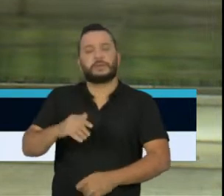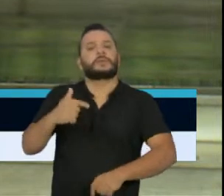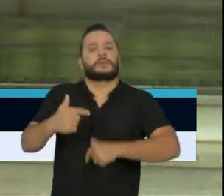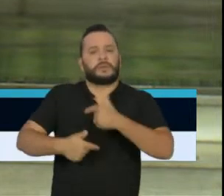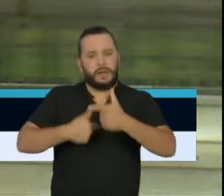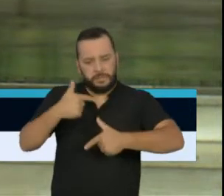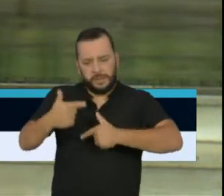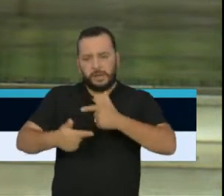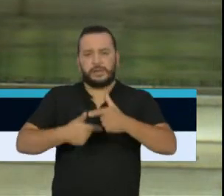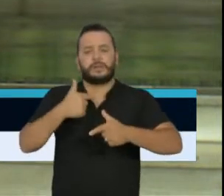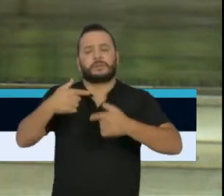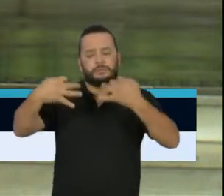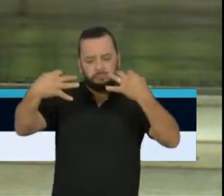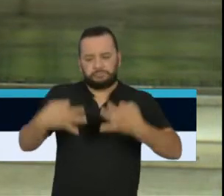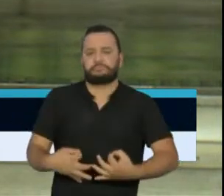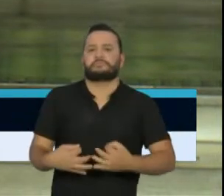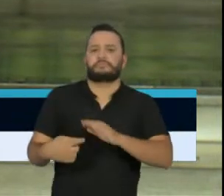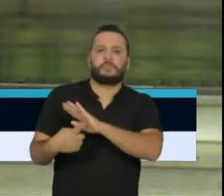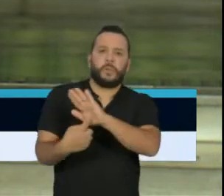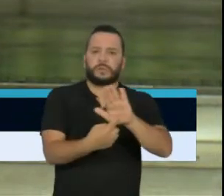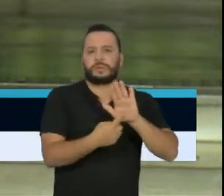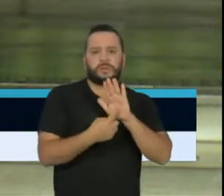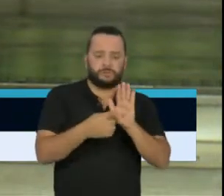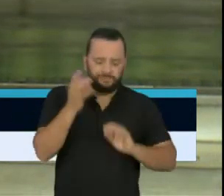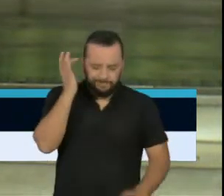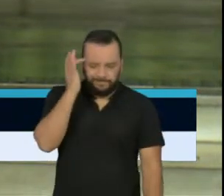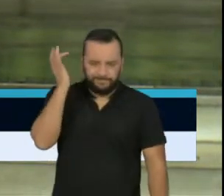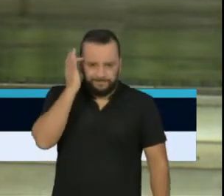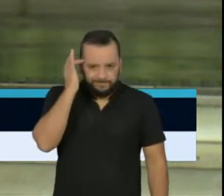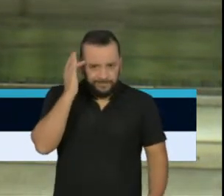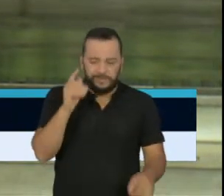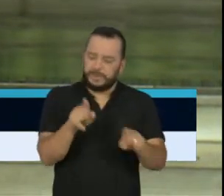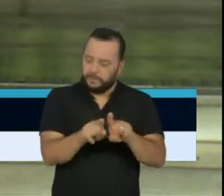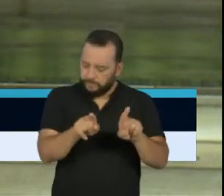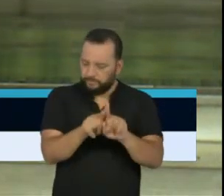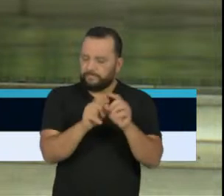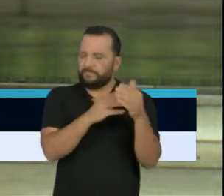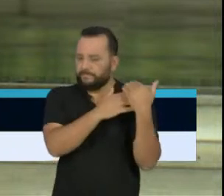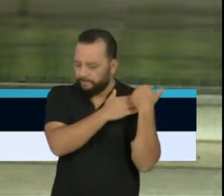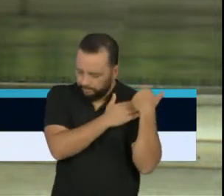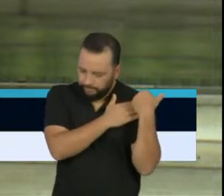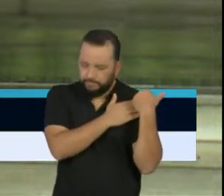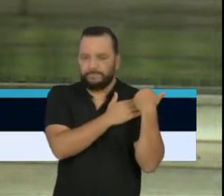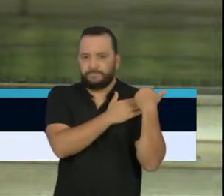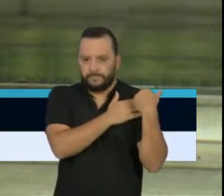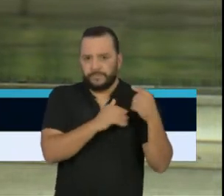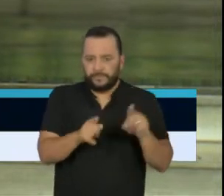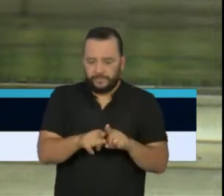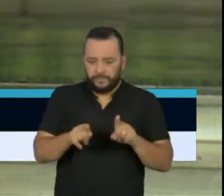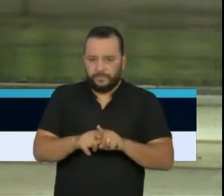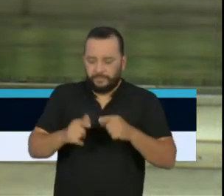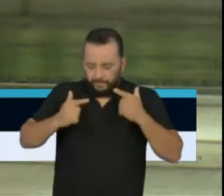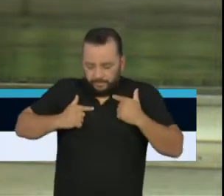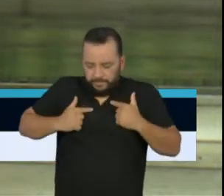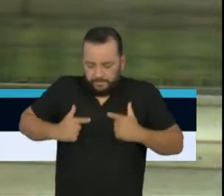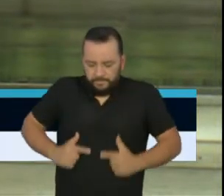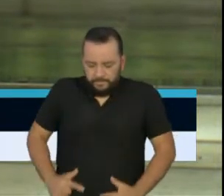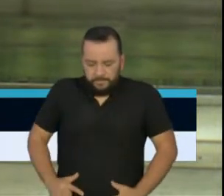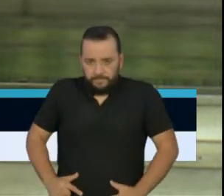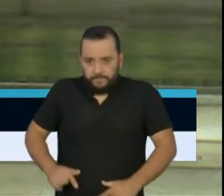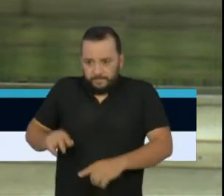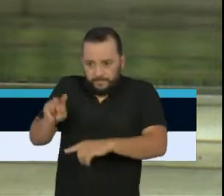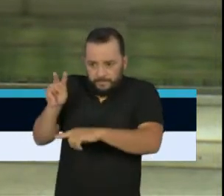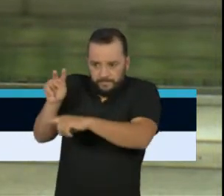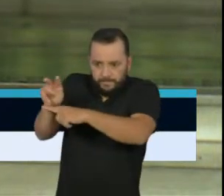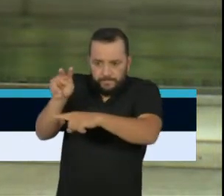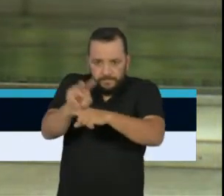maior demonstração de maturidade, de responsabilidade, de isenção e de proteção